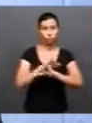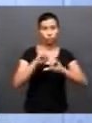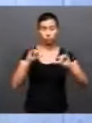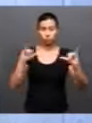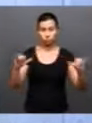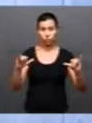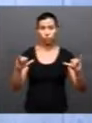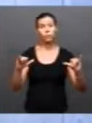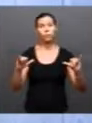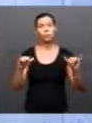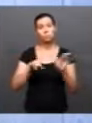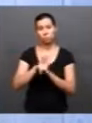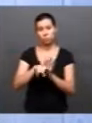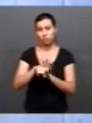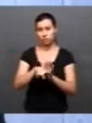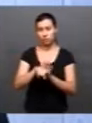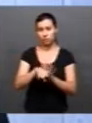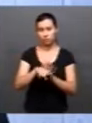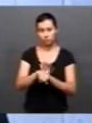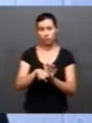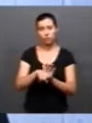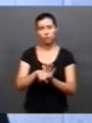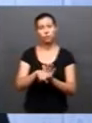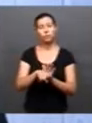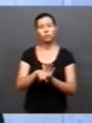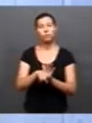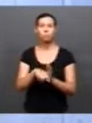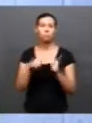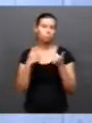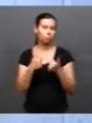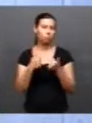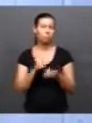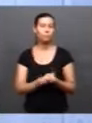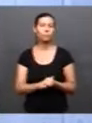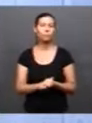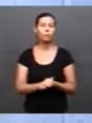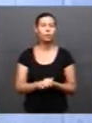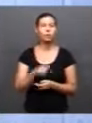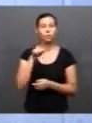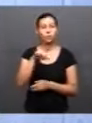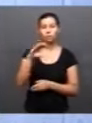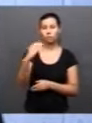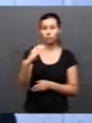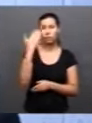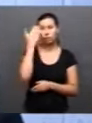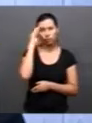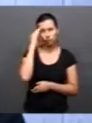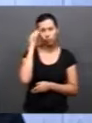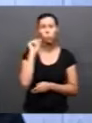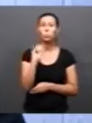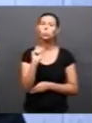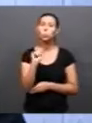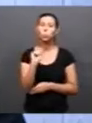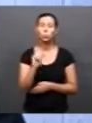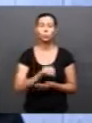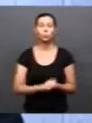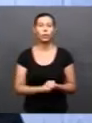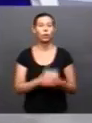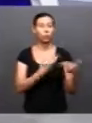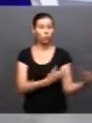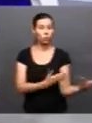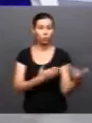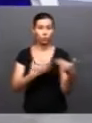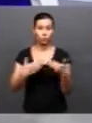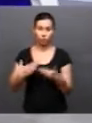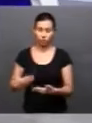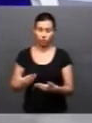seus trabalhos de forma eficiente? E mais, o que você entende por ciência? Convidamos a diretora